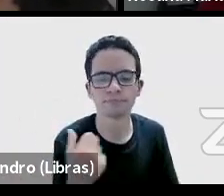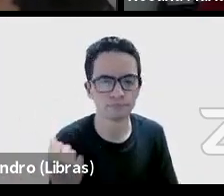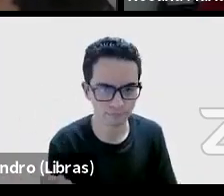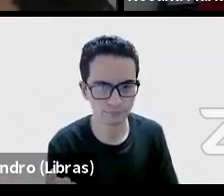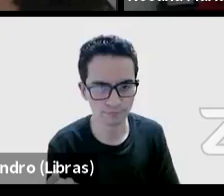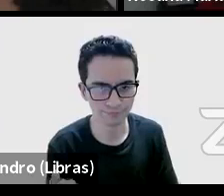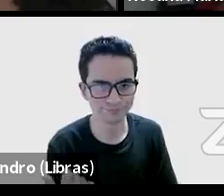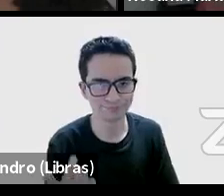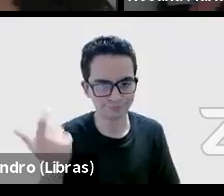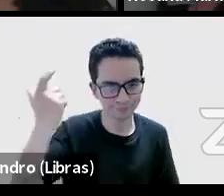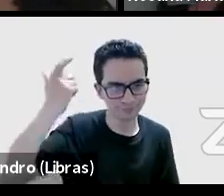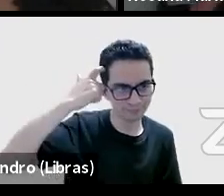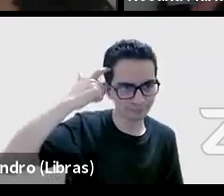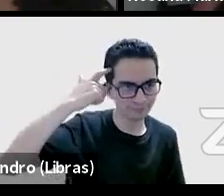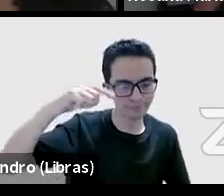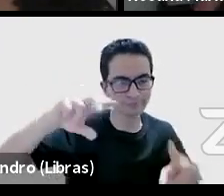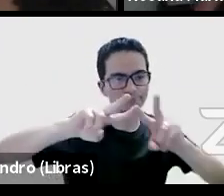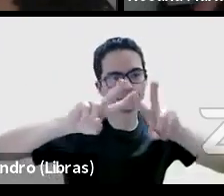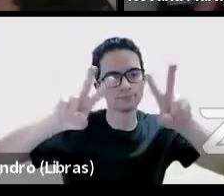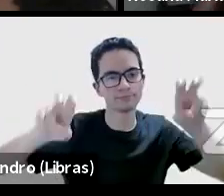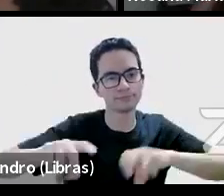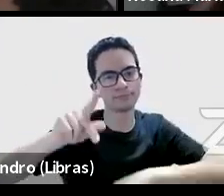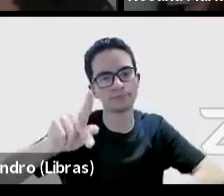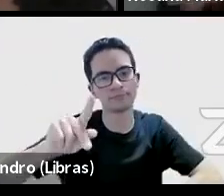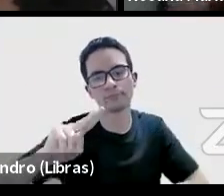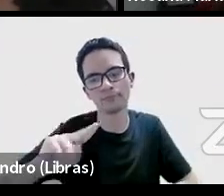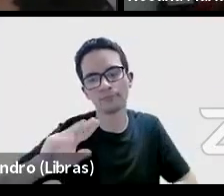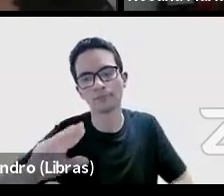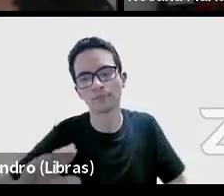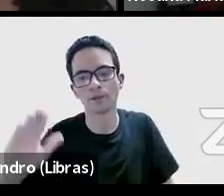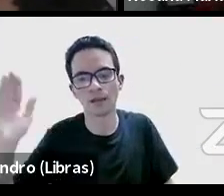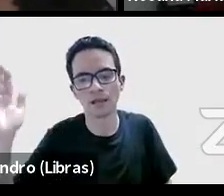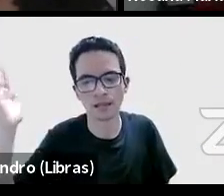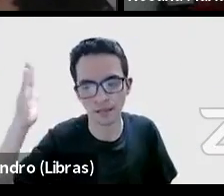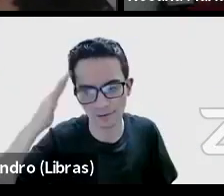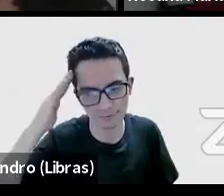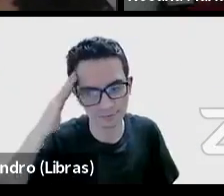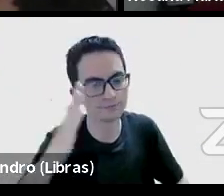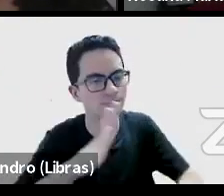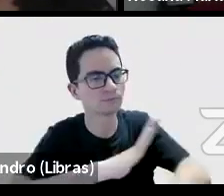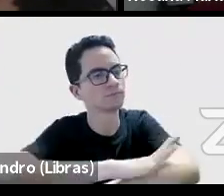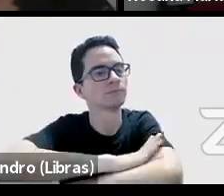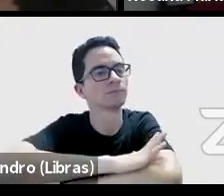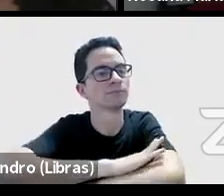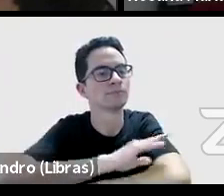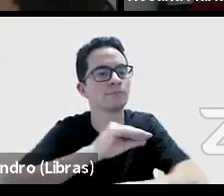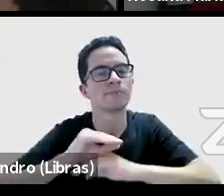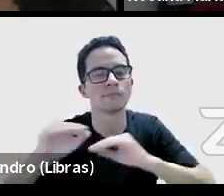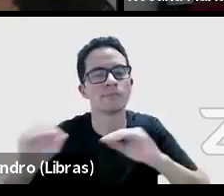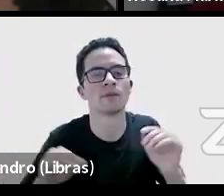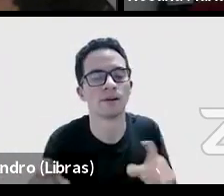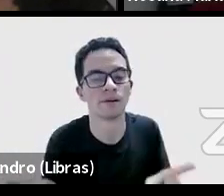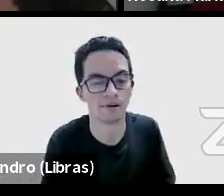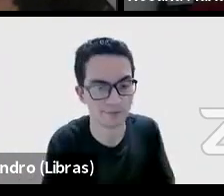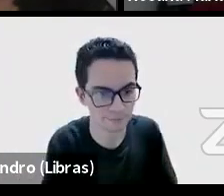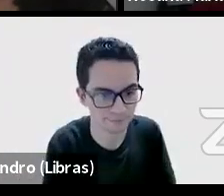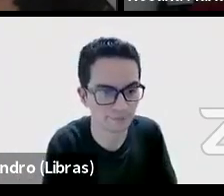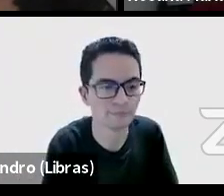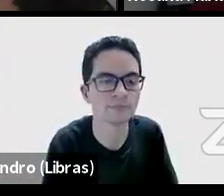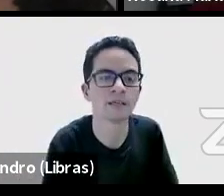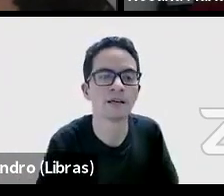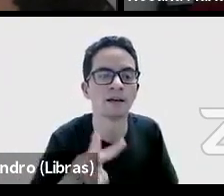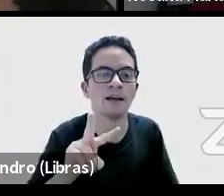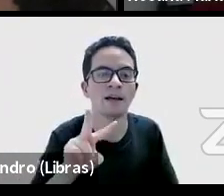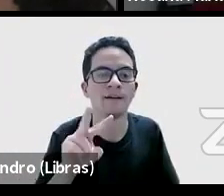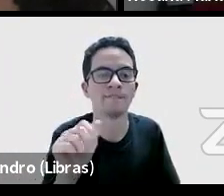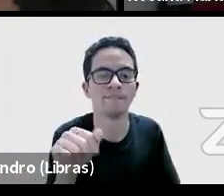temático também na PUC sobre a questão do racismo e a imigração, então a Marisol, a Vanessa,